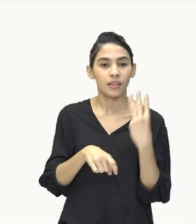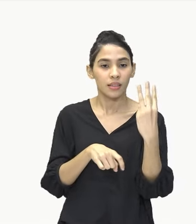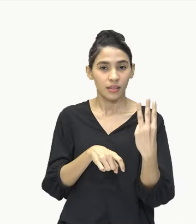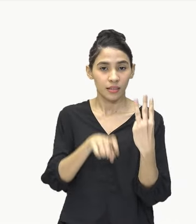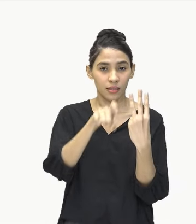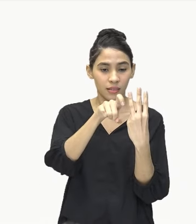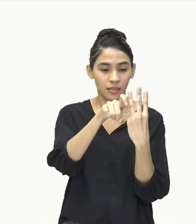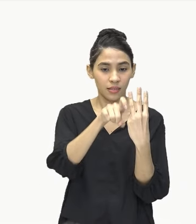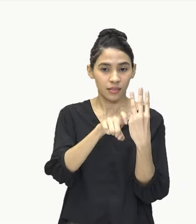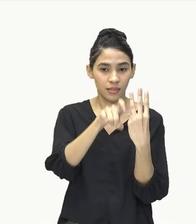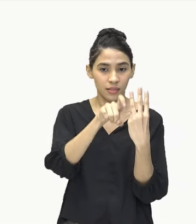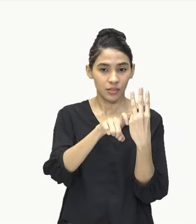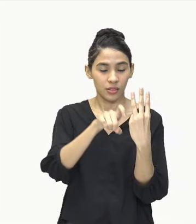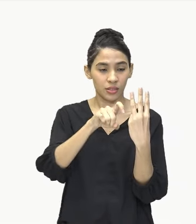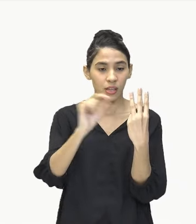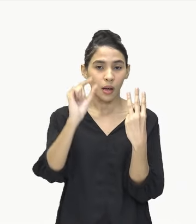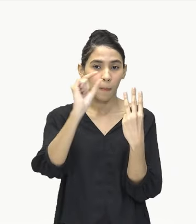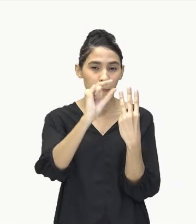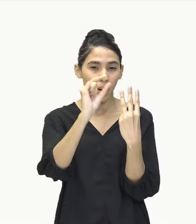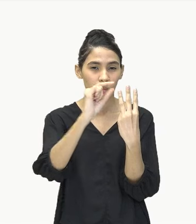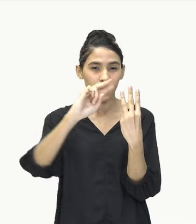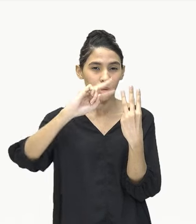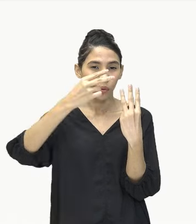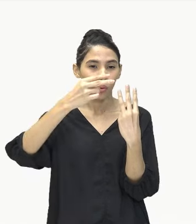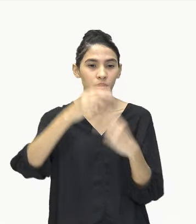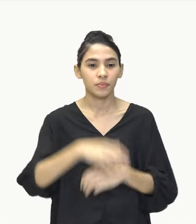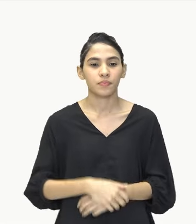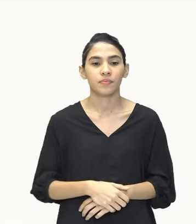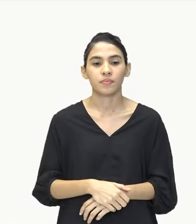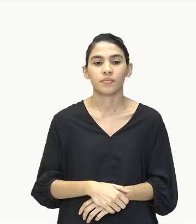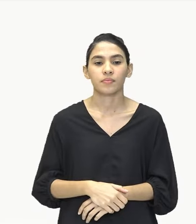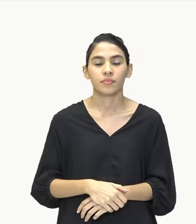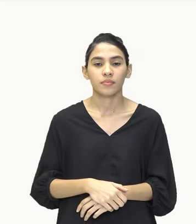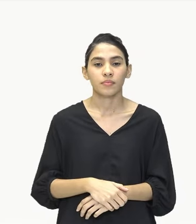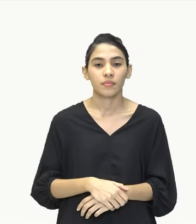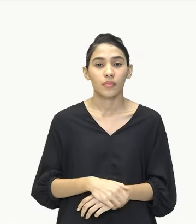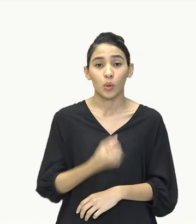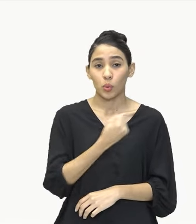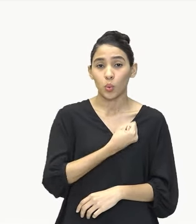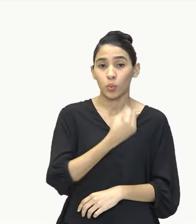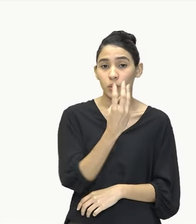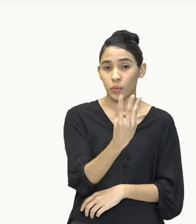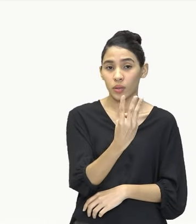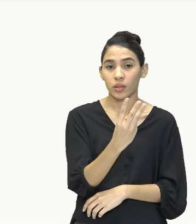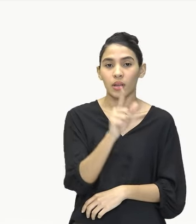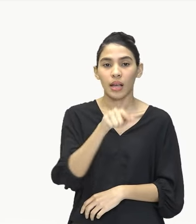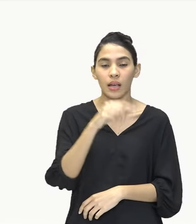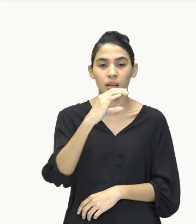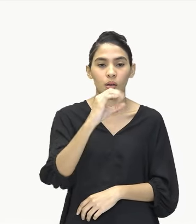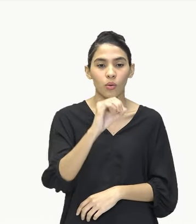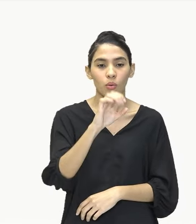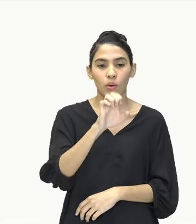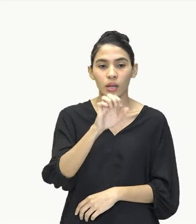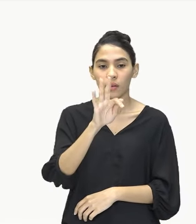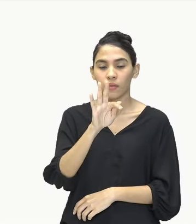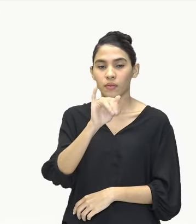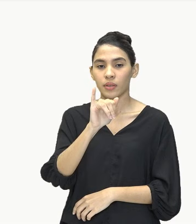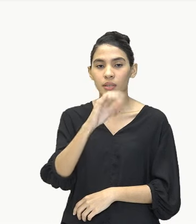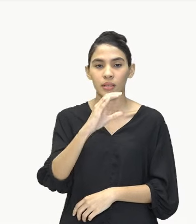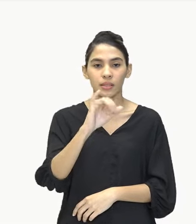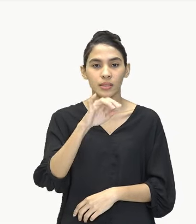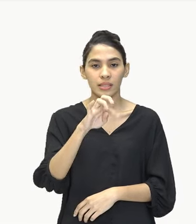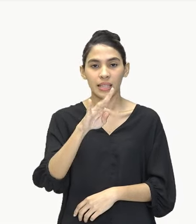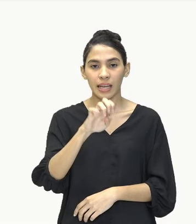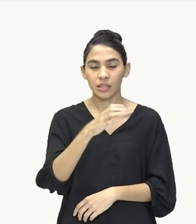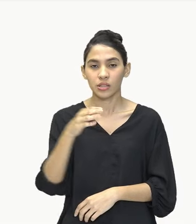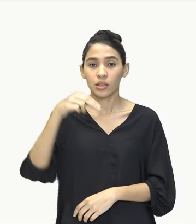que quem é o nosso 3? O nosso 3 vai ser o coeficiente numérico. Para a